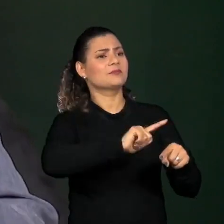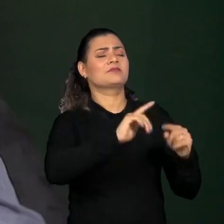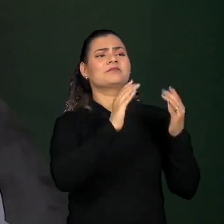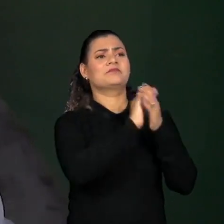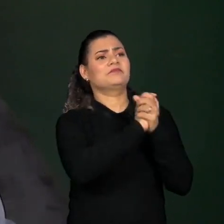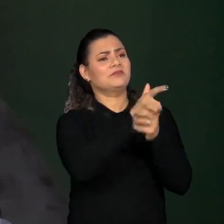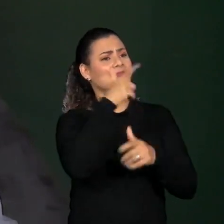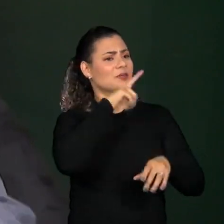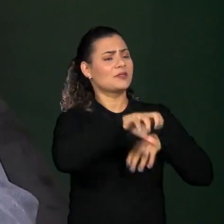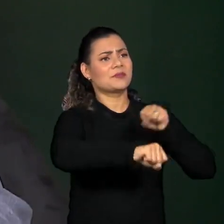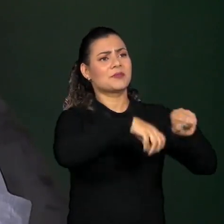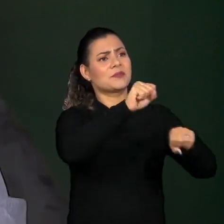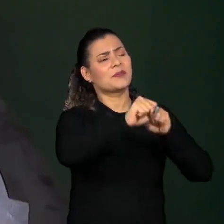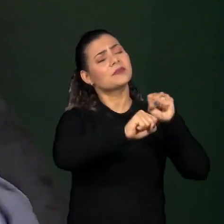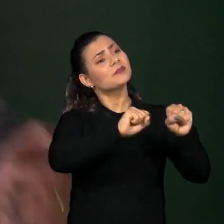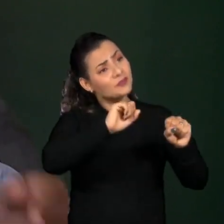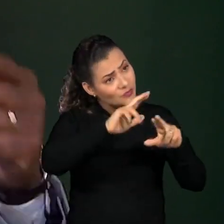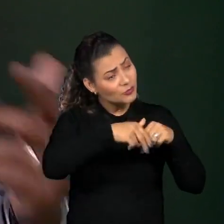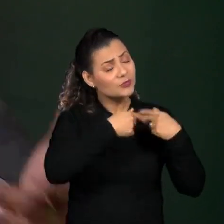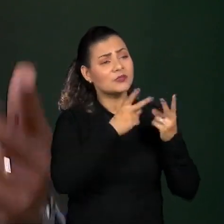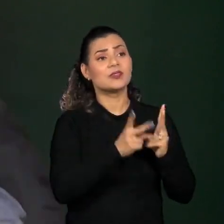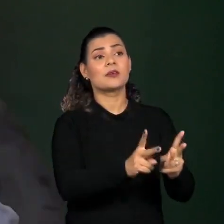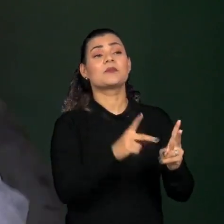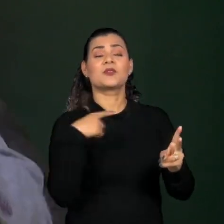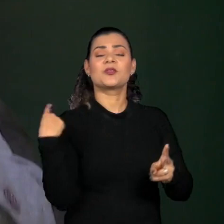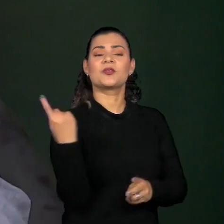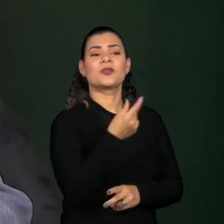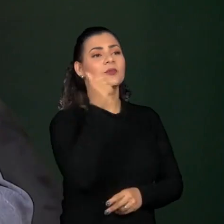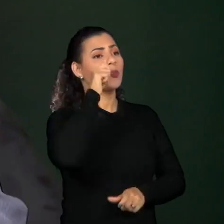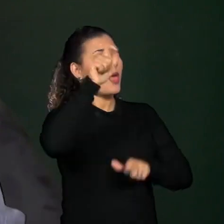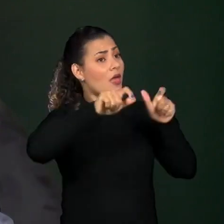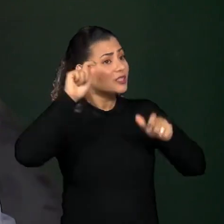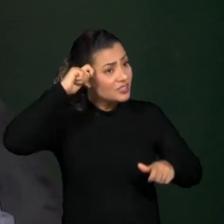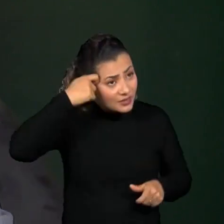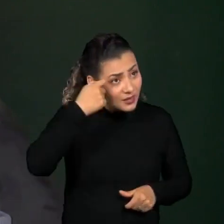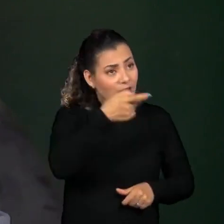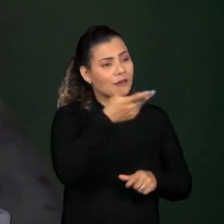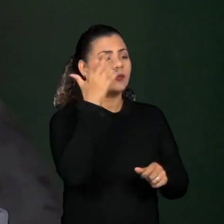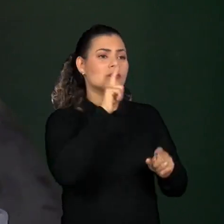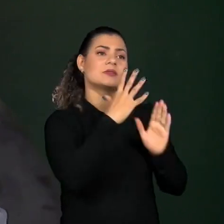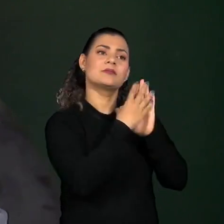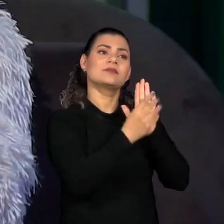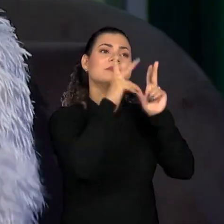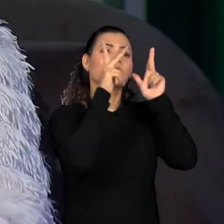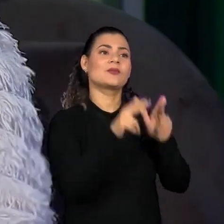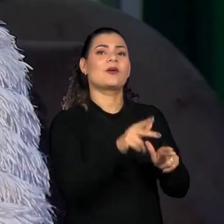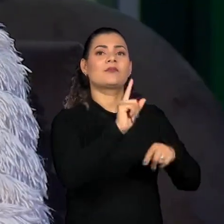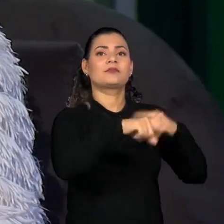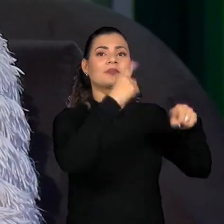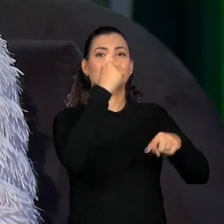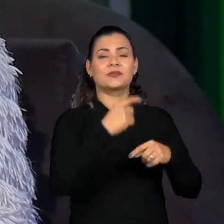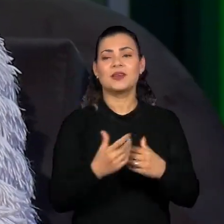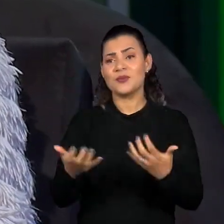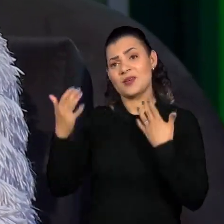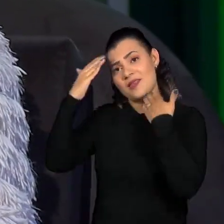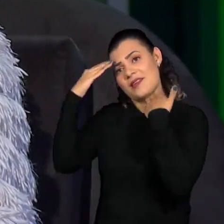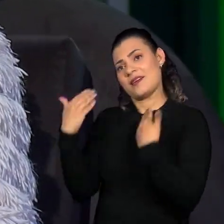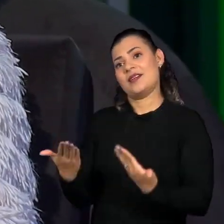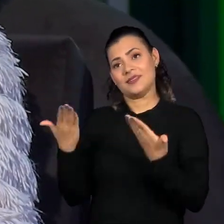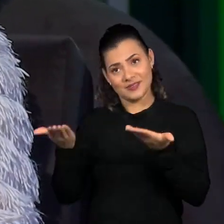mais conquistas, né? E que todas as meninas negras possam ter o desejo de ser a Elisa Lucena. Olha, eu quero